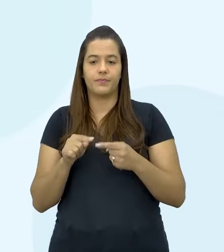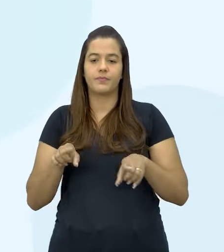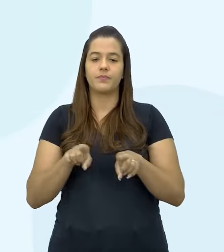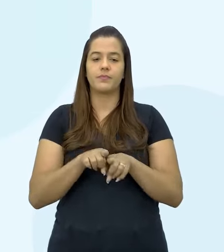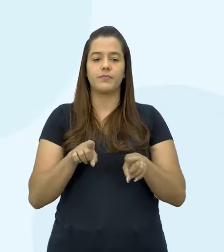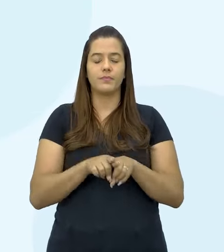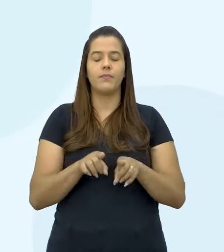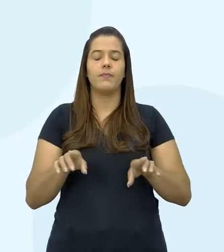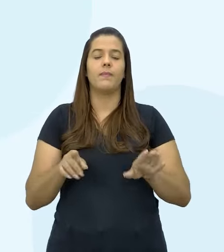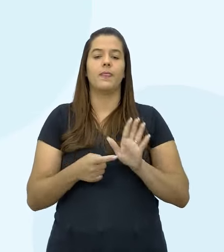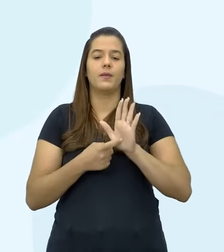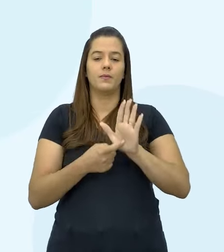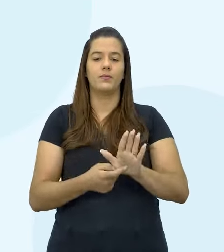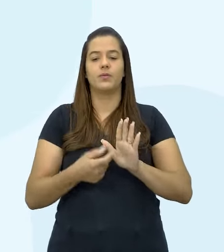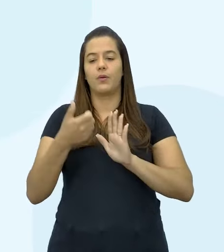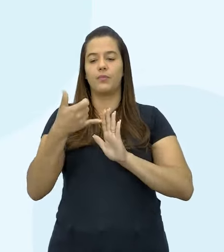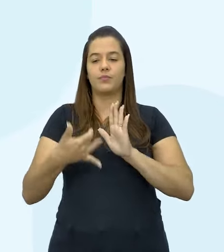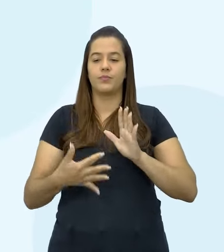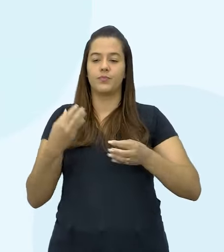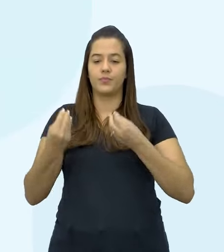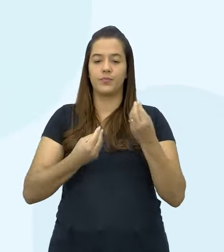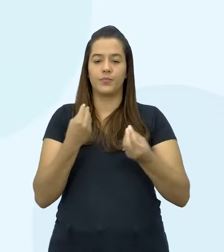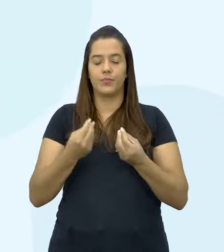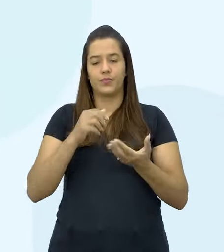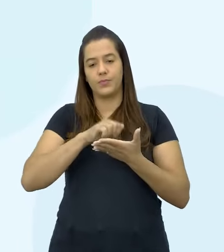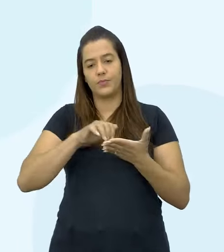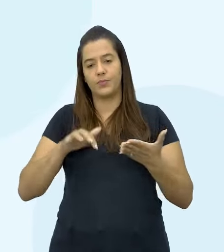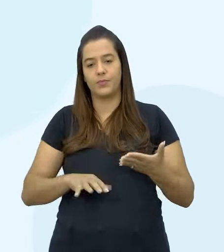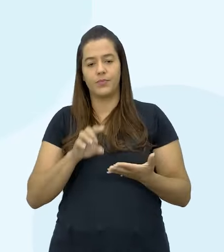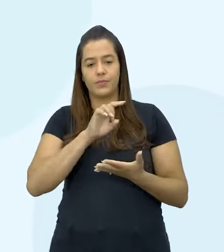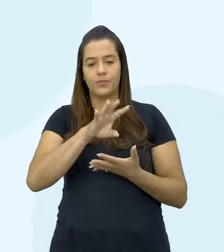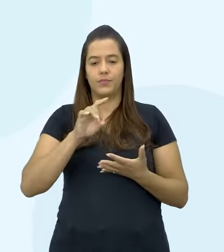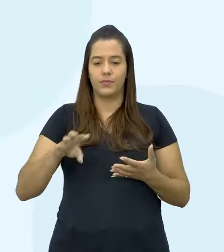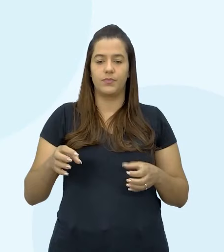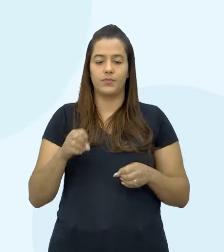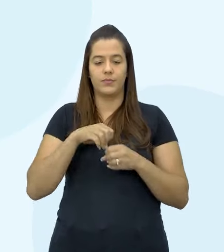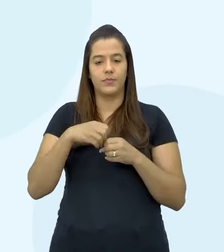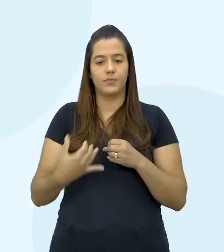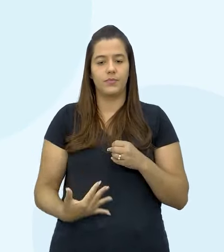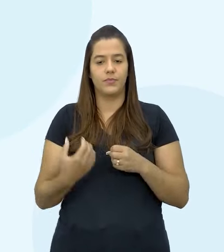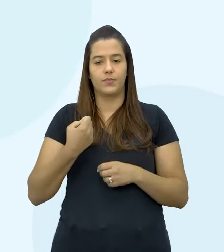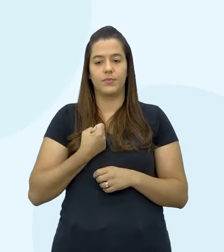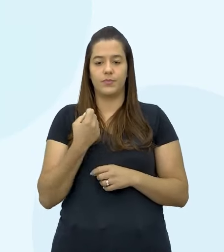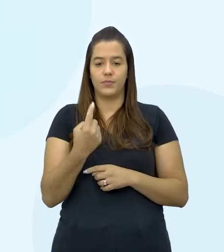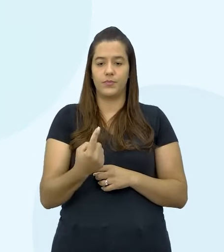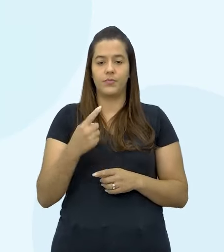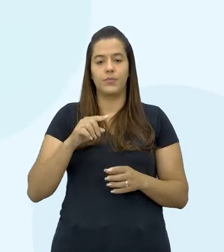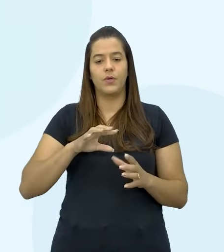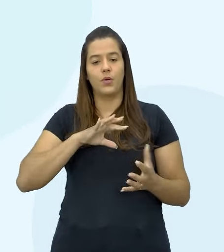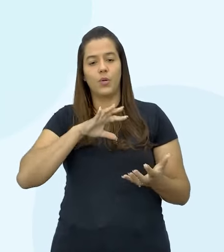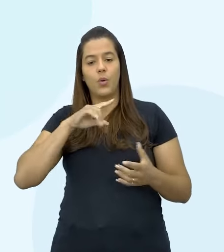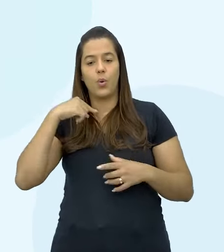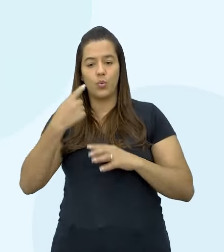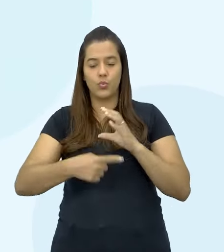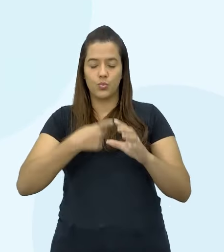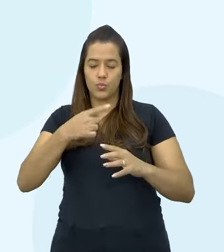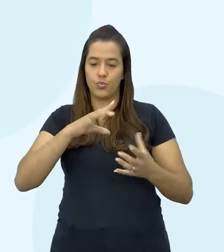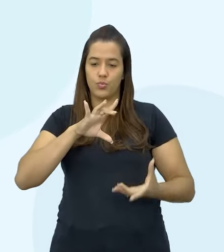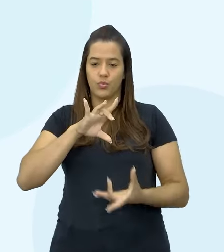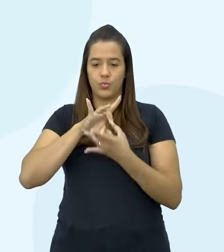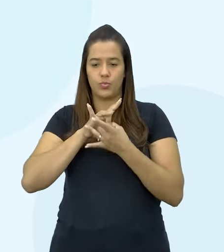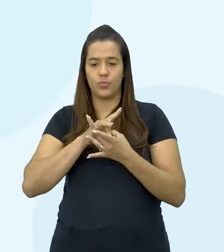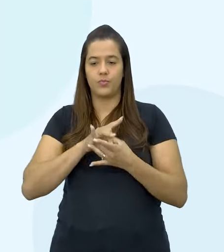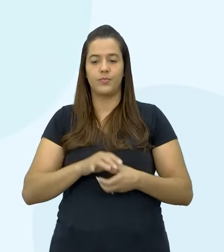também demonstrar como se dá a integração das atividades entre os componentes da unidade curricular 1, no mundo tudo está